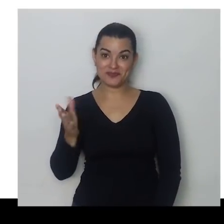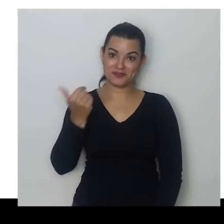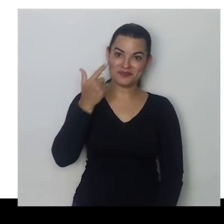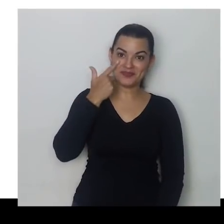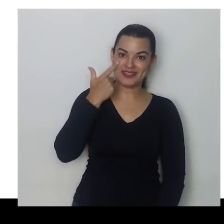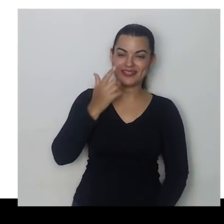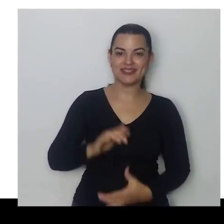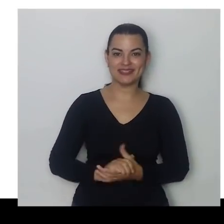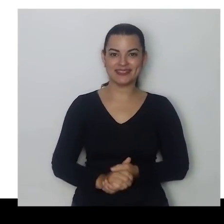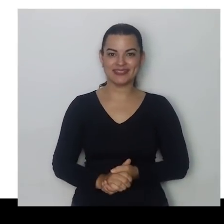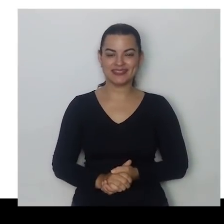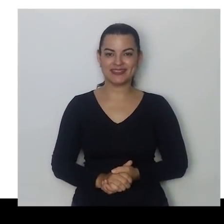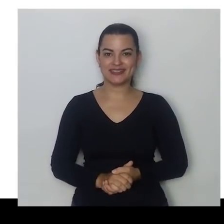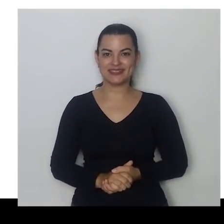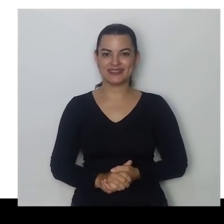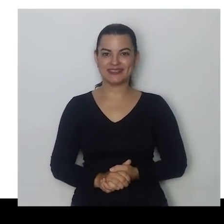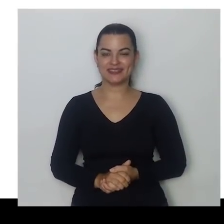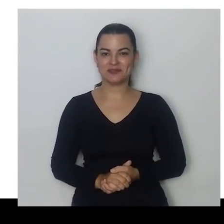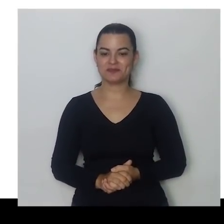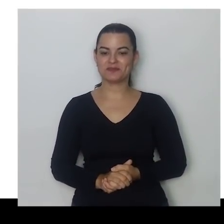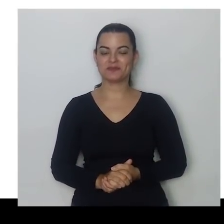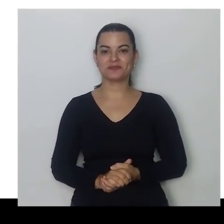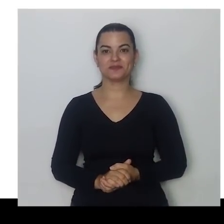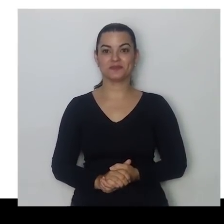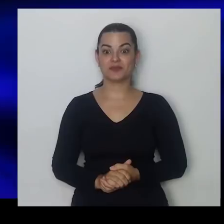Então vamos lá.